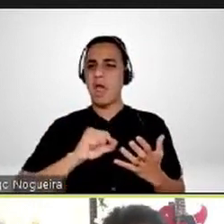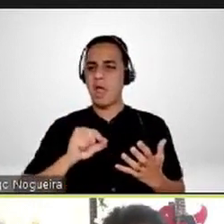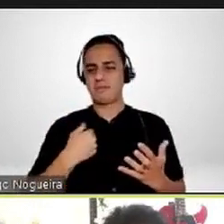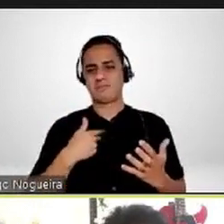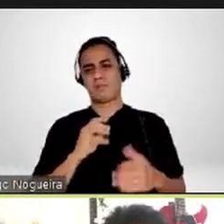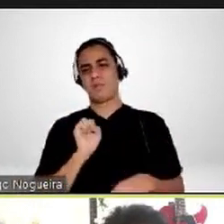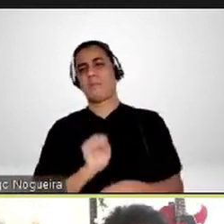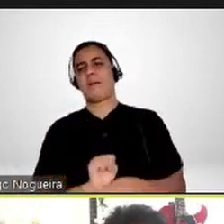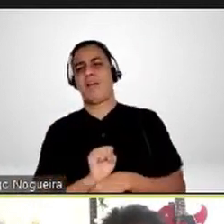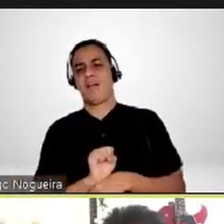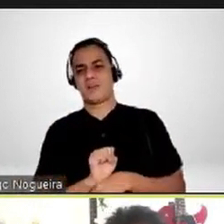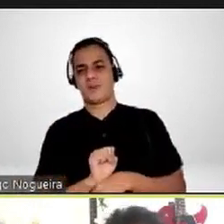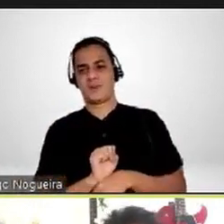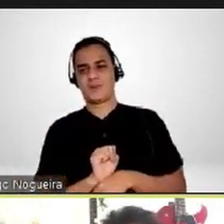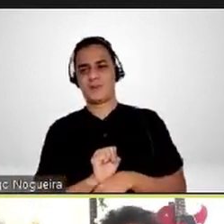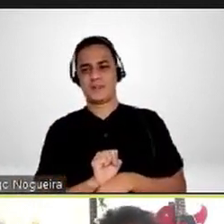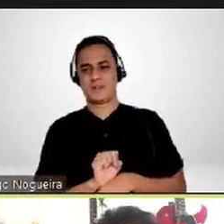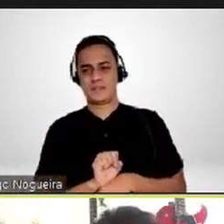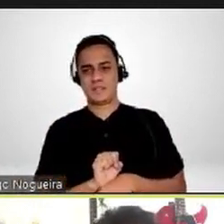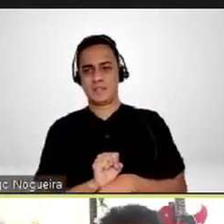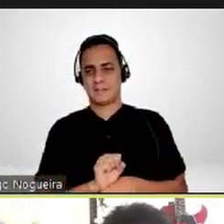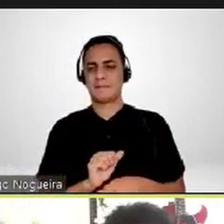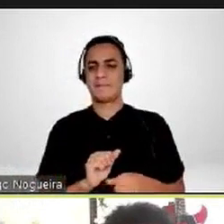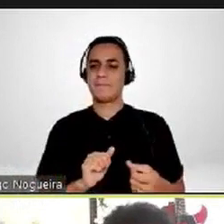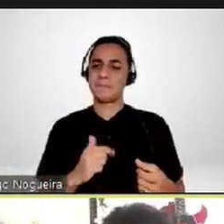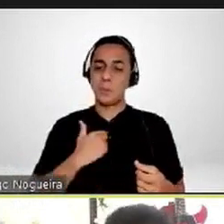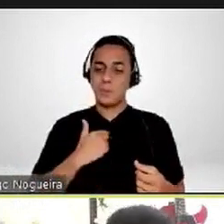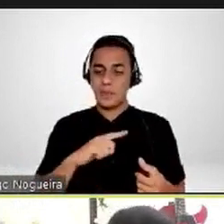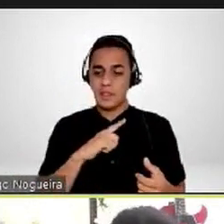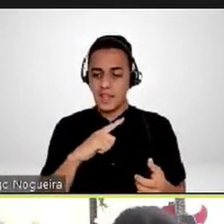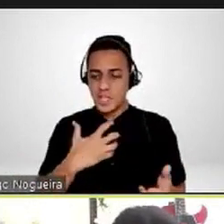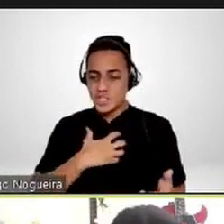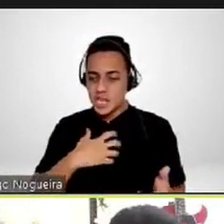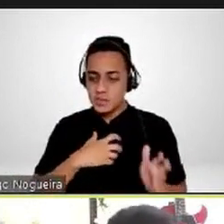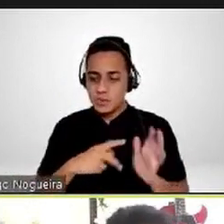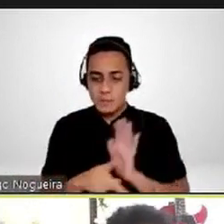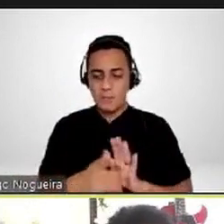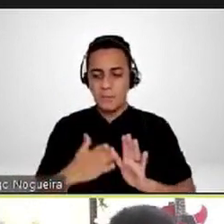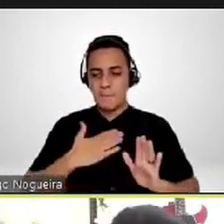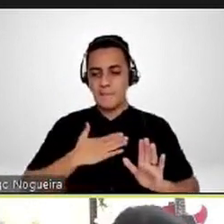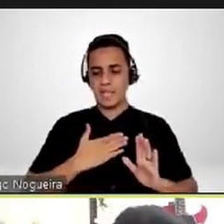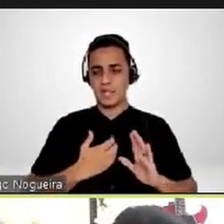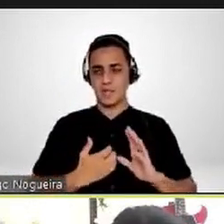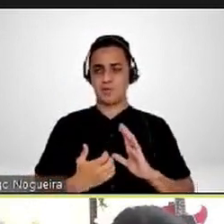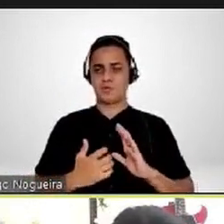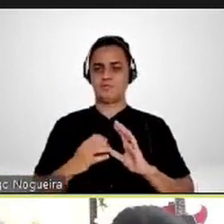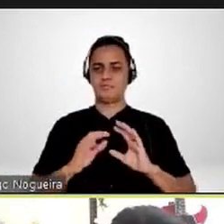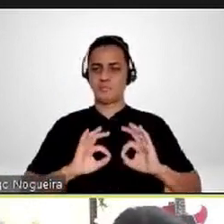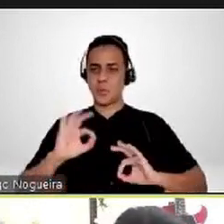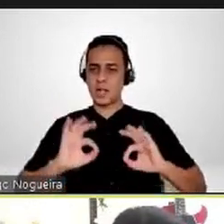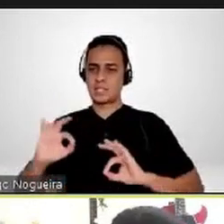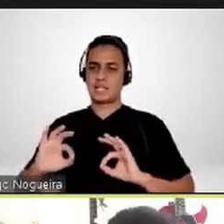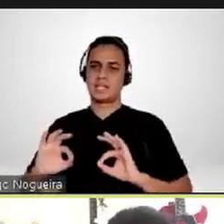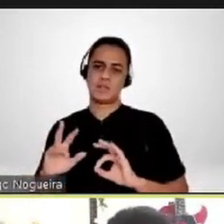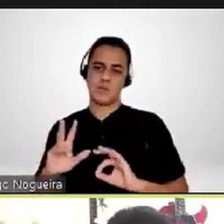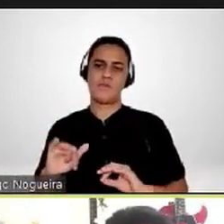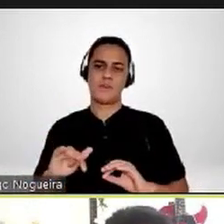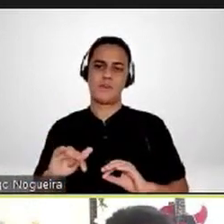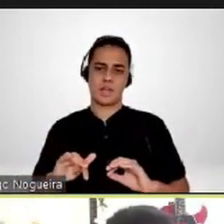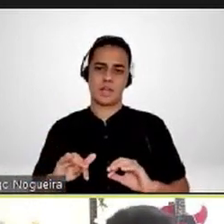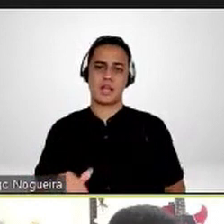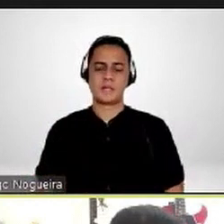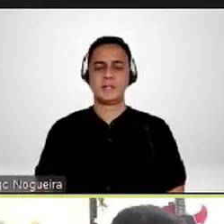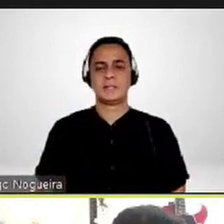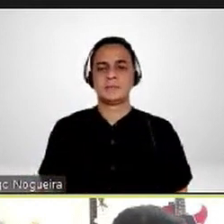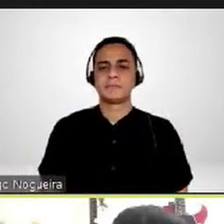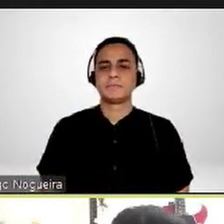inclinação que vai desenvolver o meu estilo gráfico, né? O próximo slide, eu mostrei